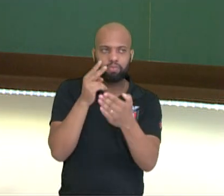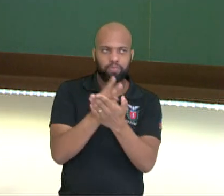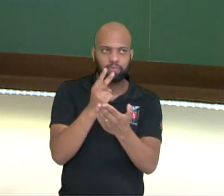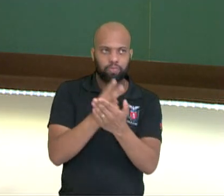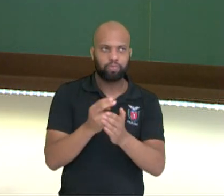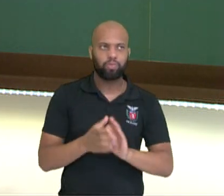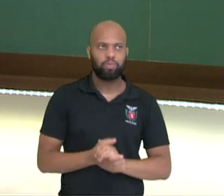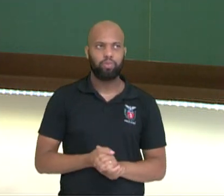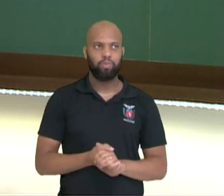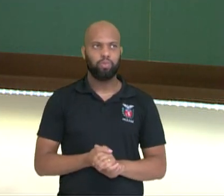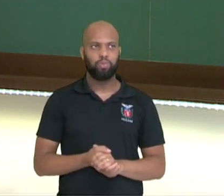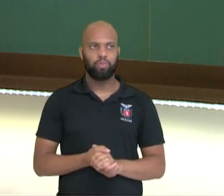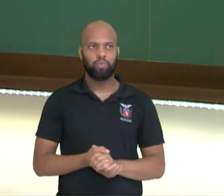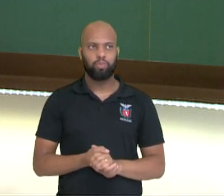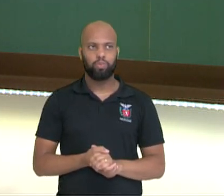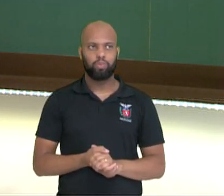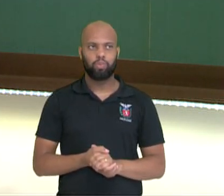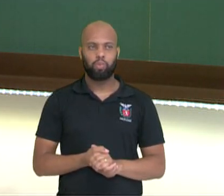Então,